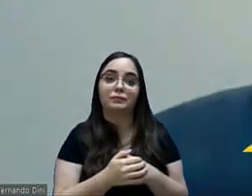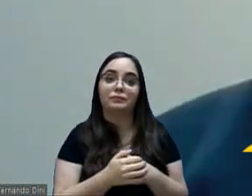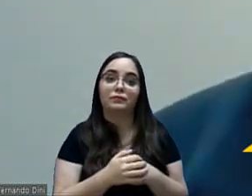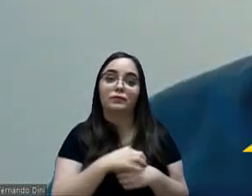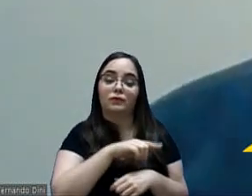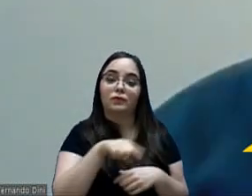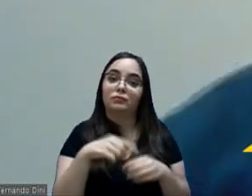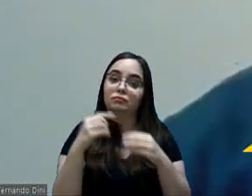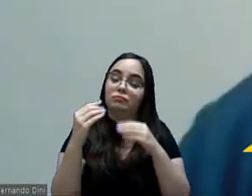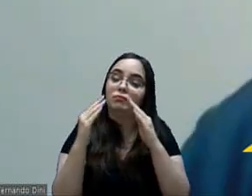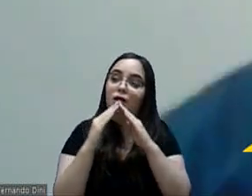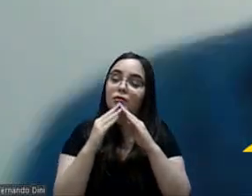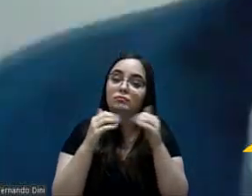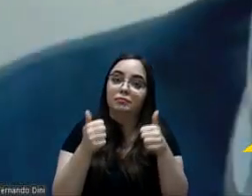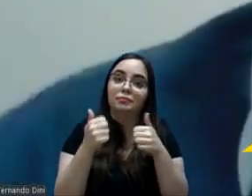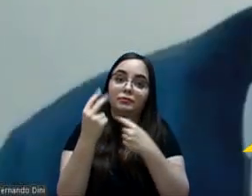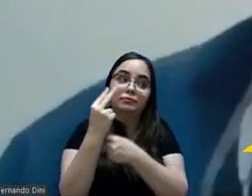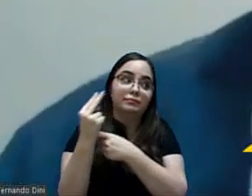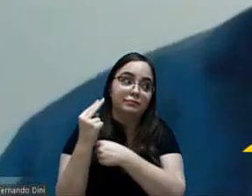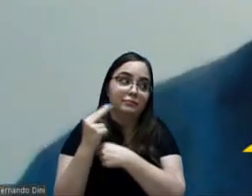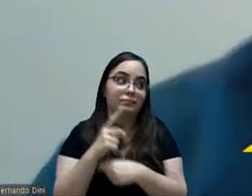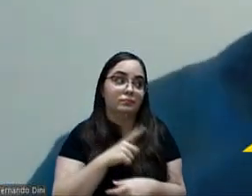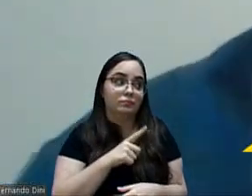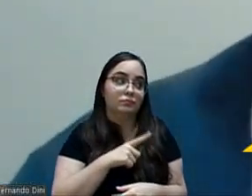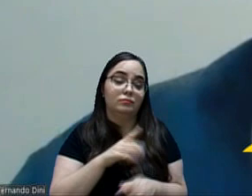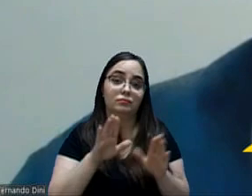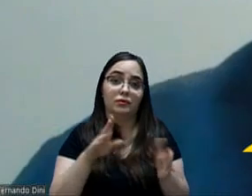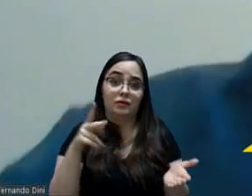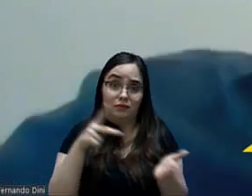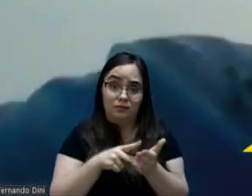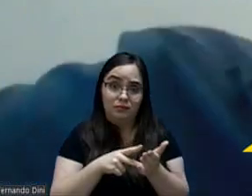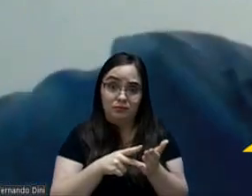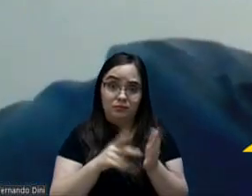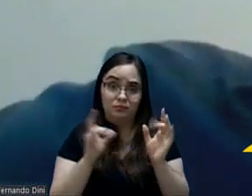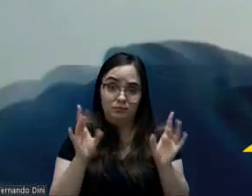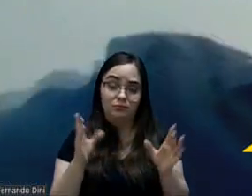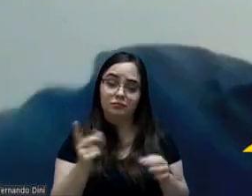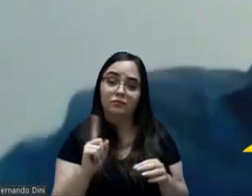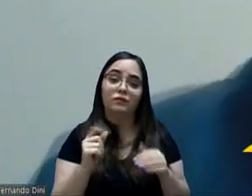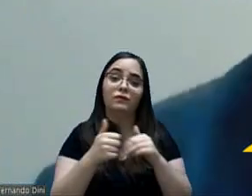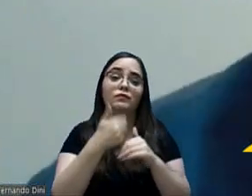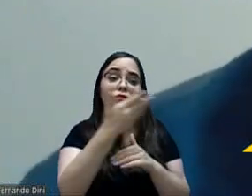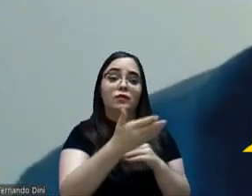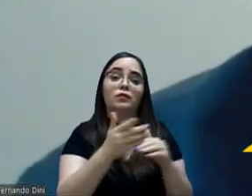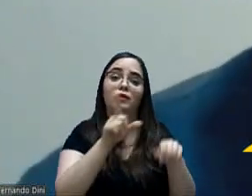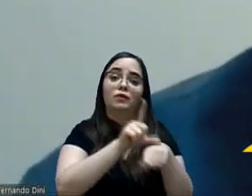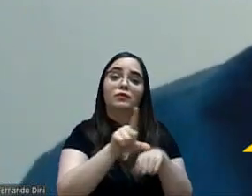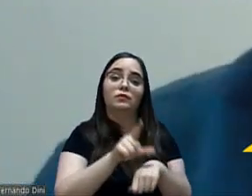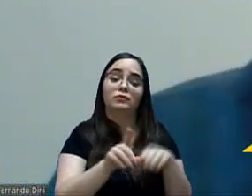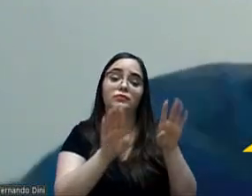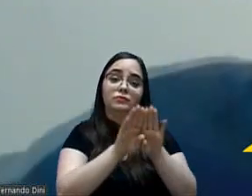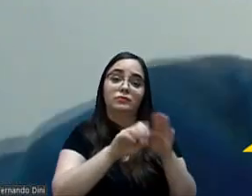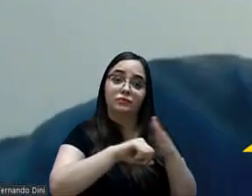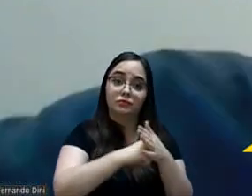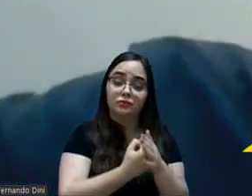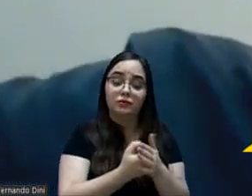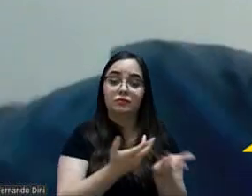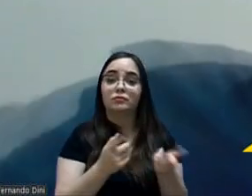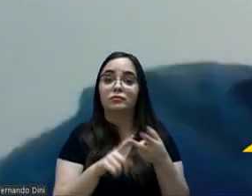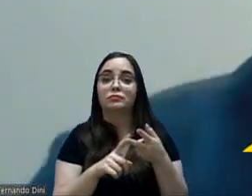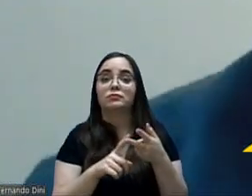totalmente preservados. Mas essa não é a realidade. A realidade aí fora são comércios fechados, são